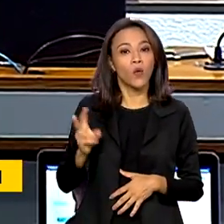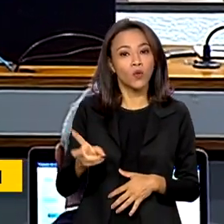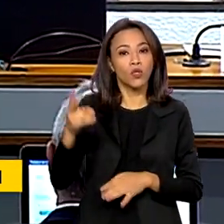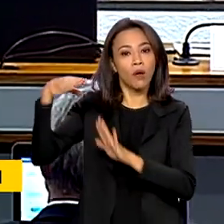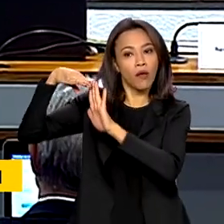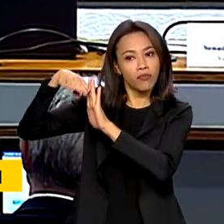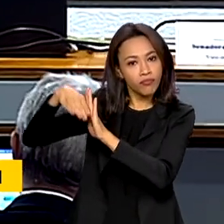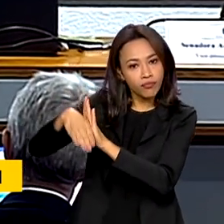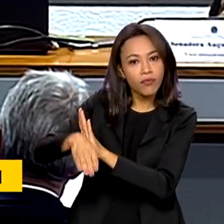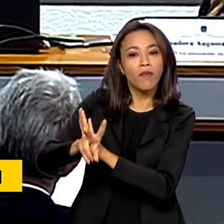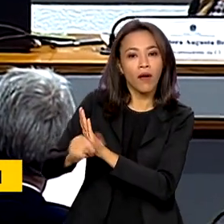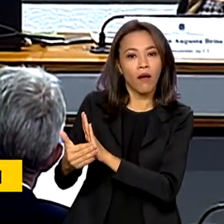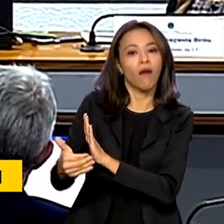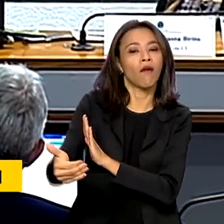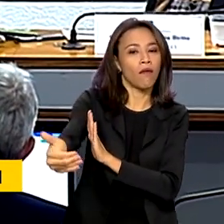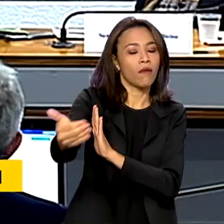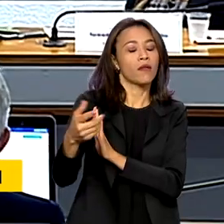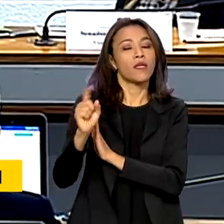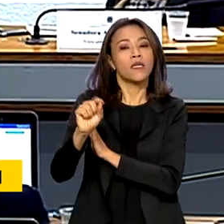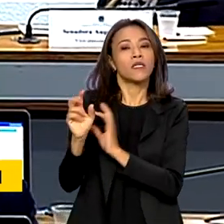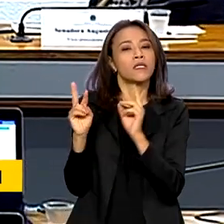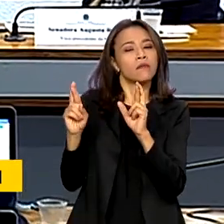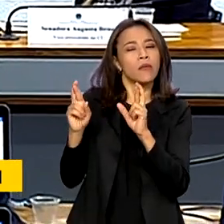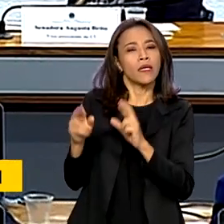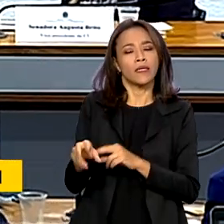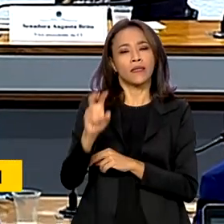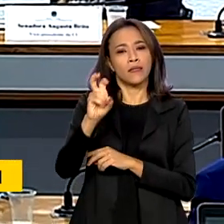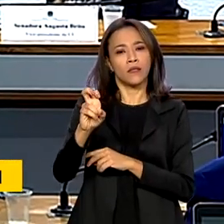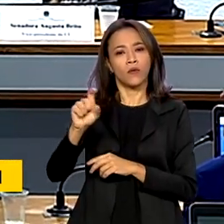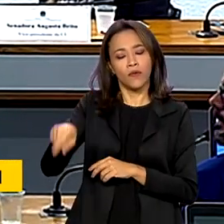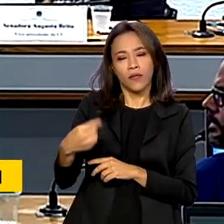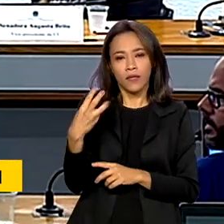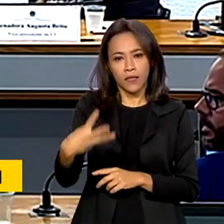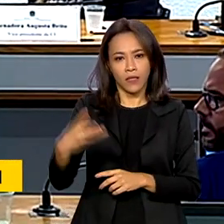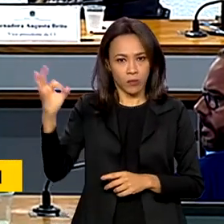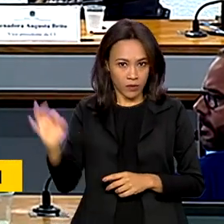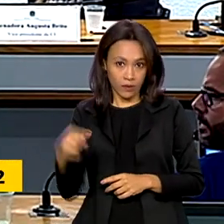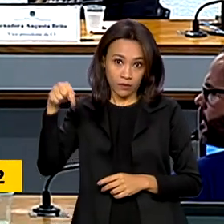desaceleração. A estimativa oficial é de 5,3% neste ano.